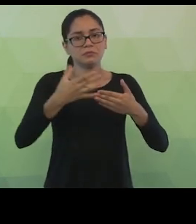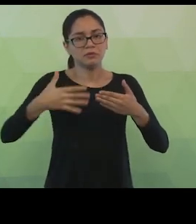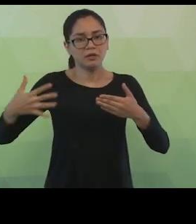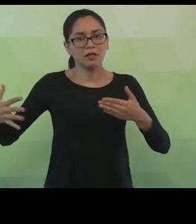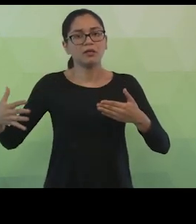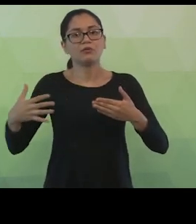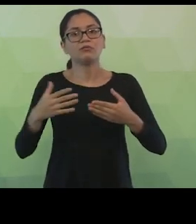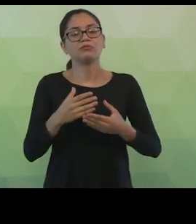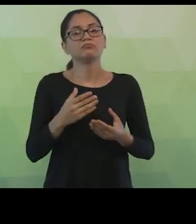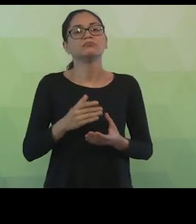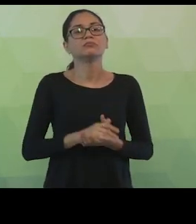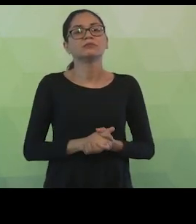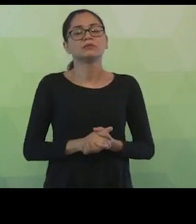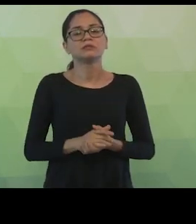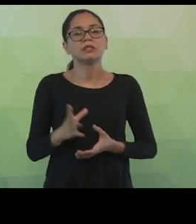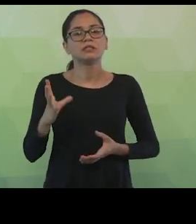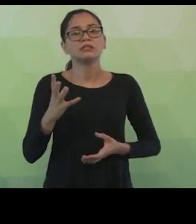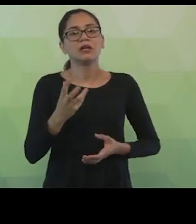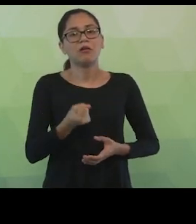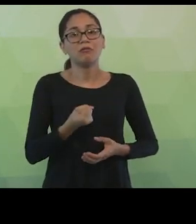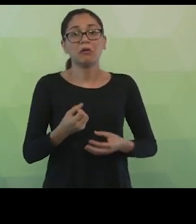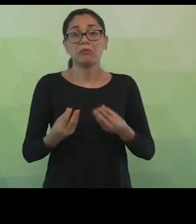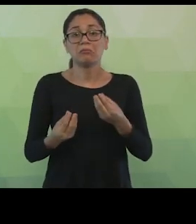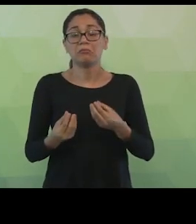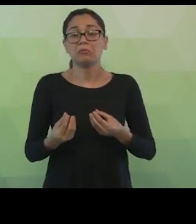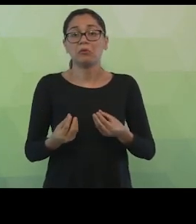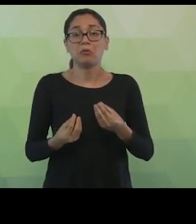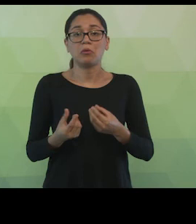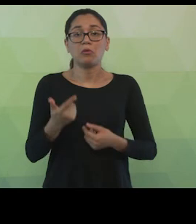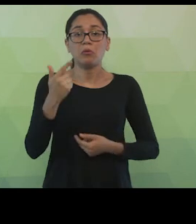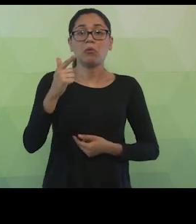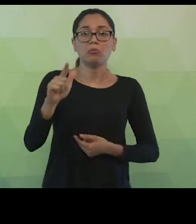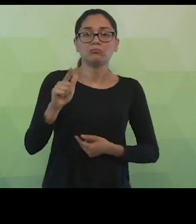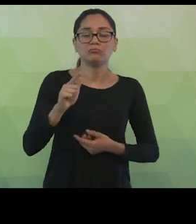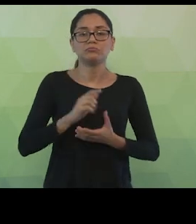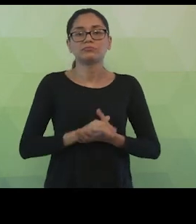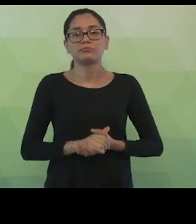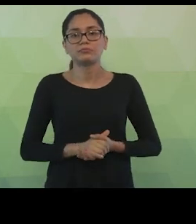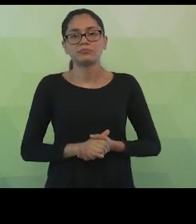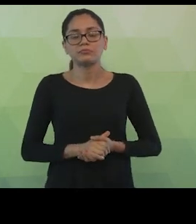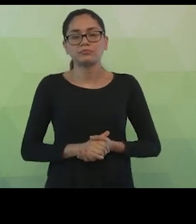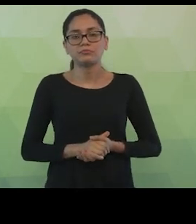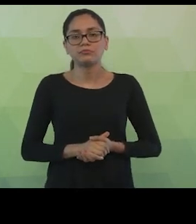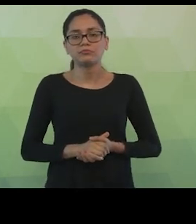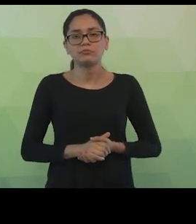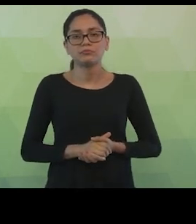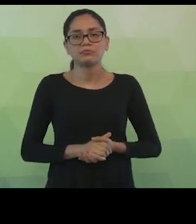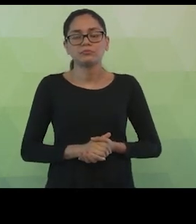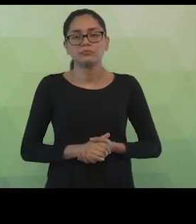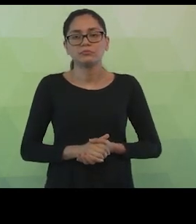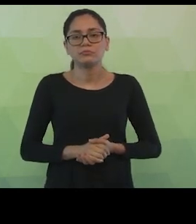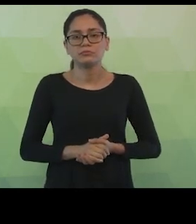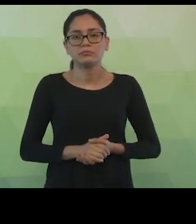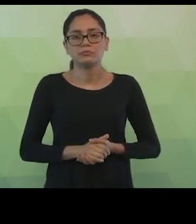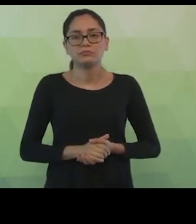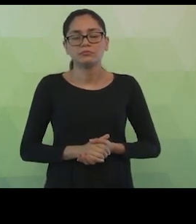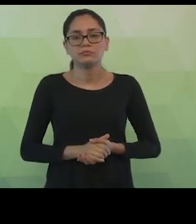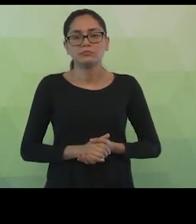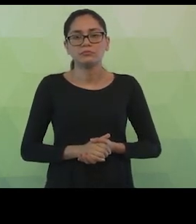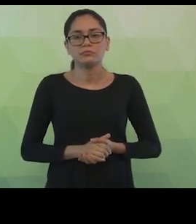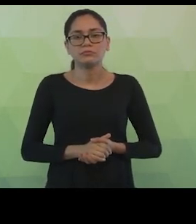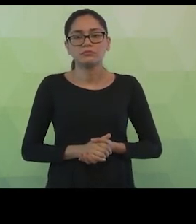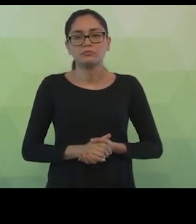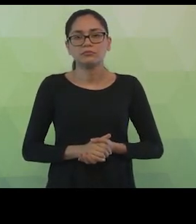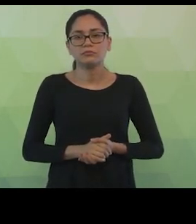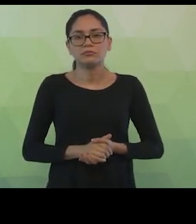salvar como. Vamos salvar o programa. manter o padrão de colocar o nome